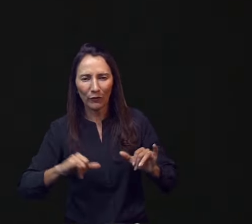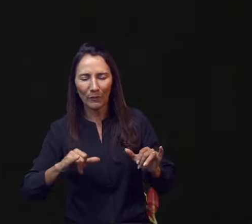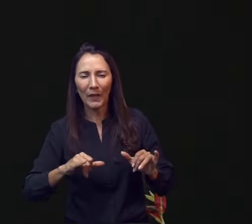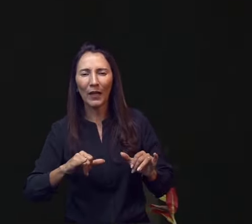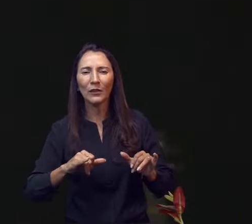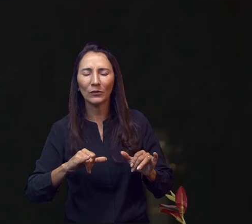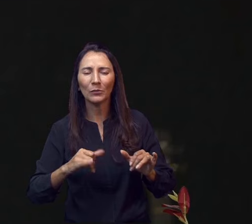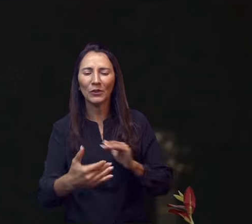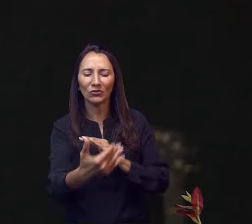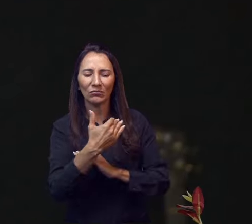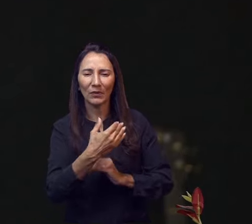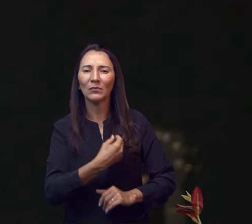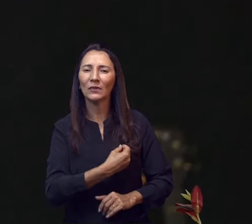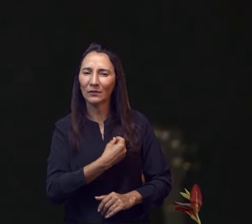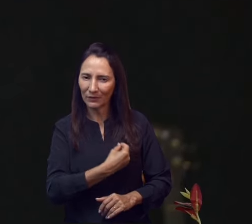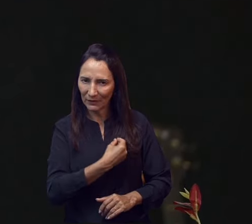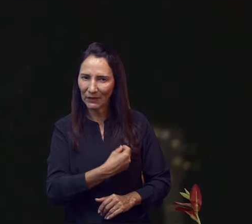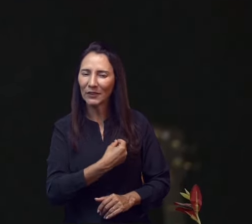vida